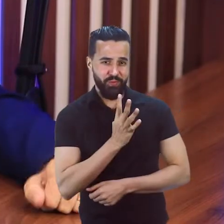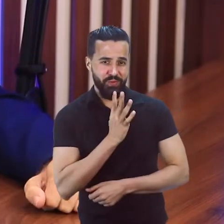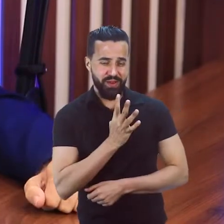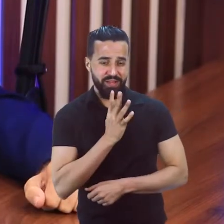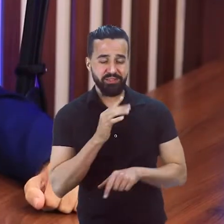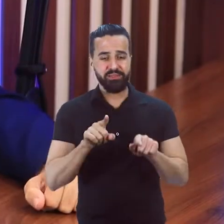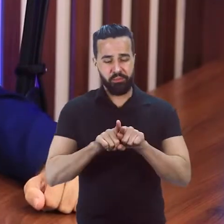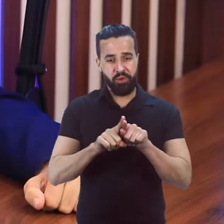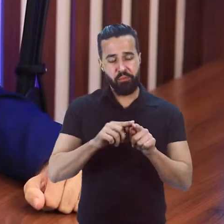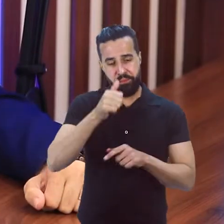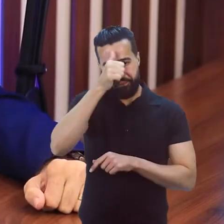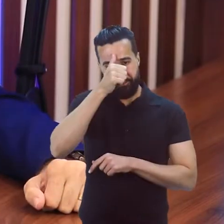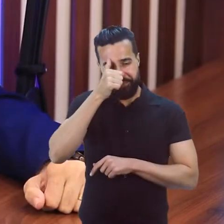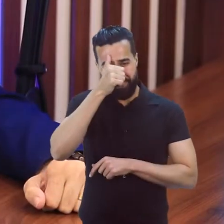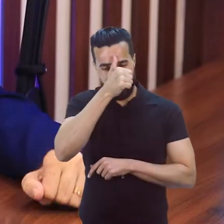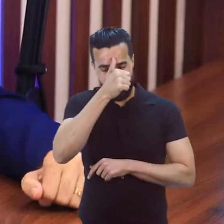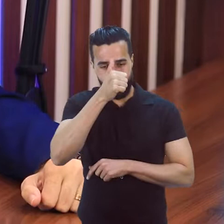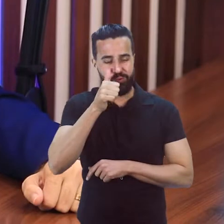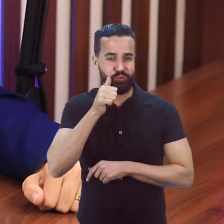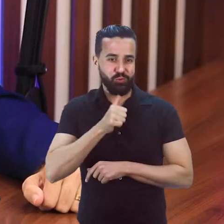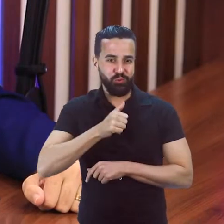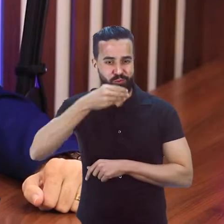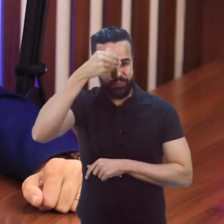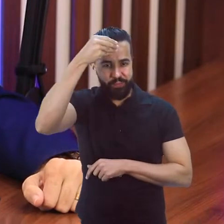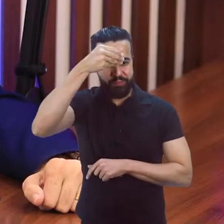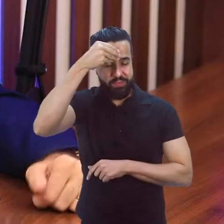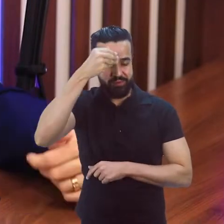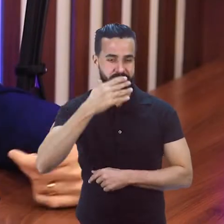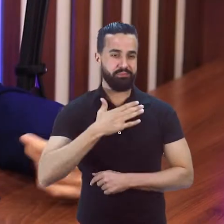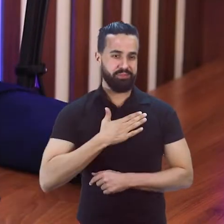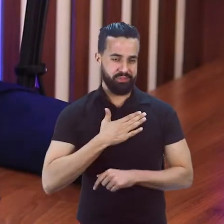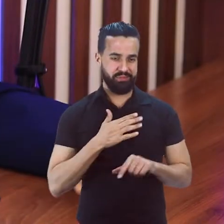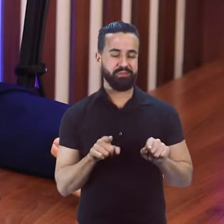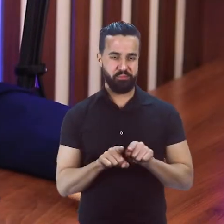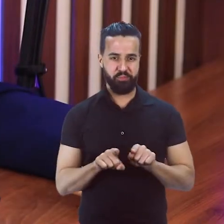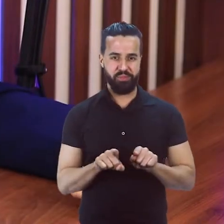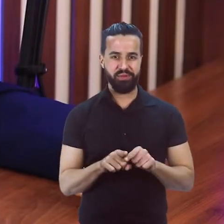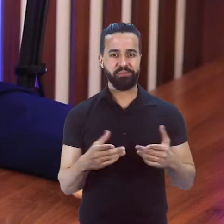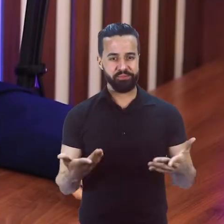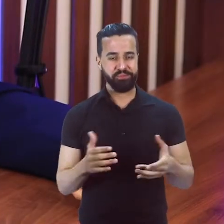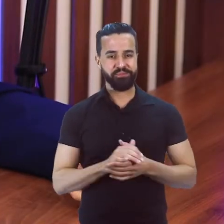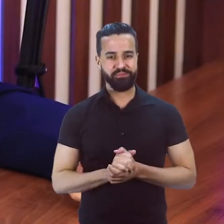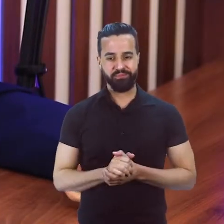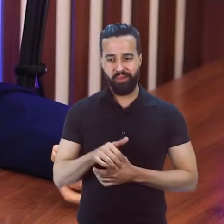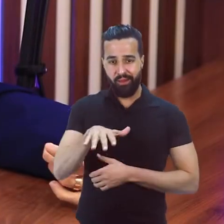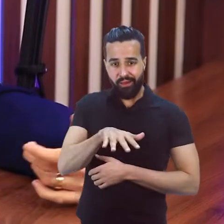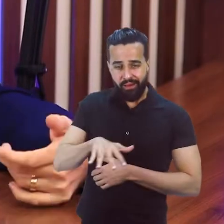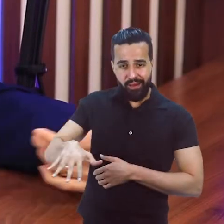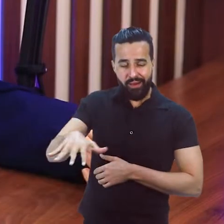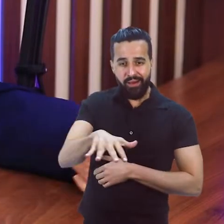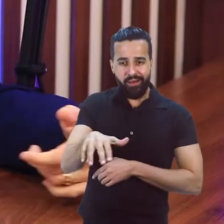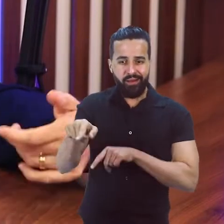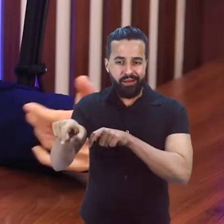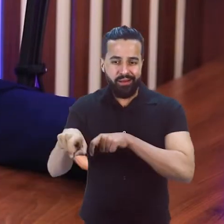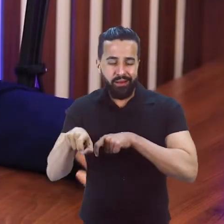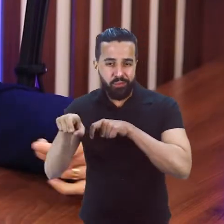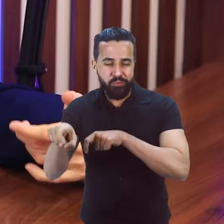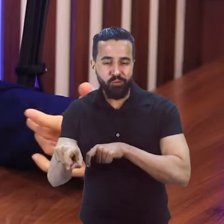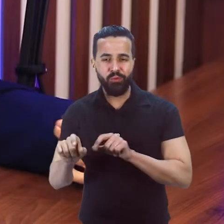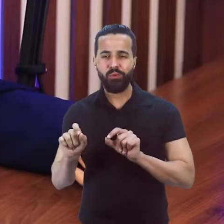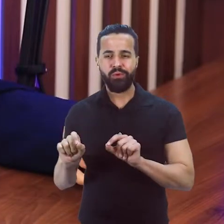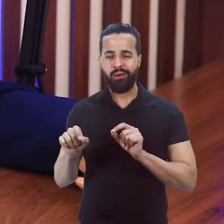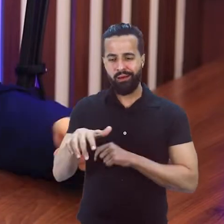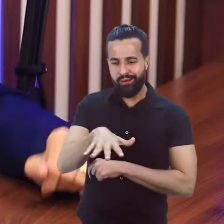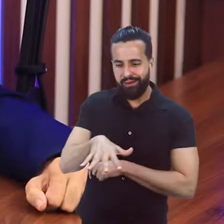padrinho de uma sobrinha minha. Mas voltando a essa questão do campo, para mim foi muito importante, né?